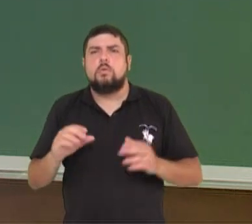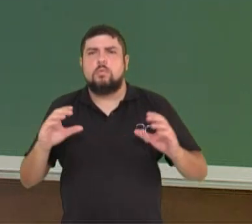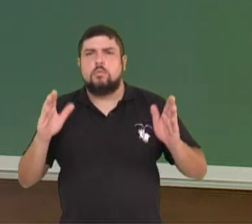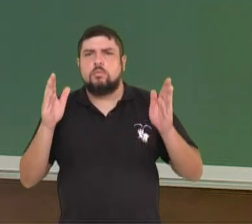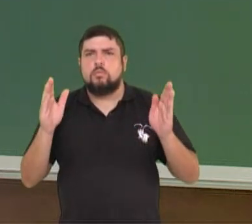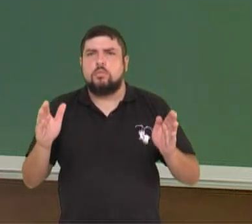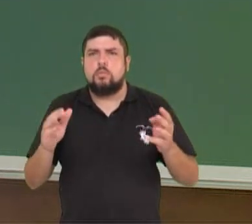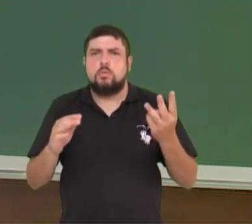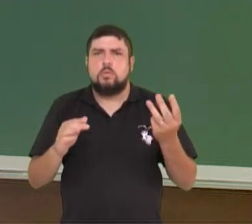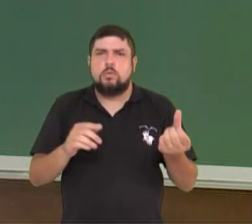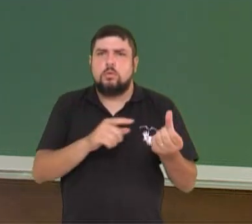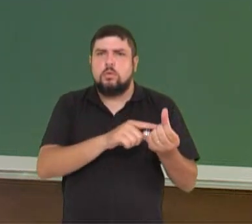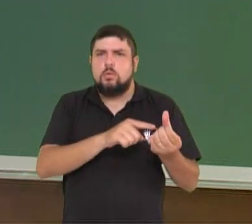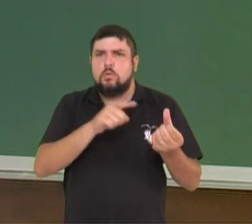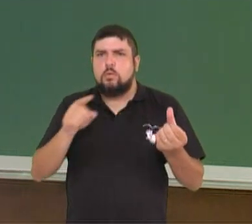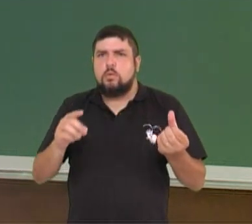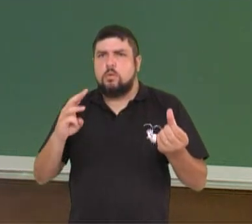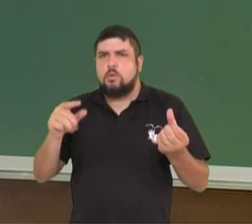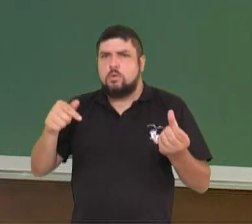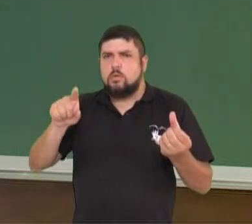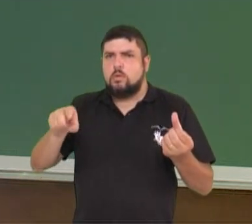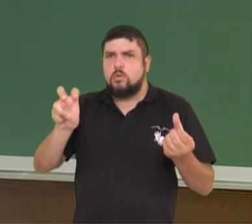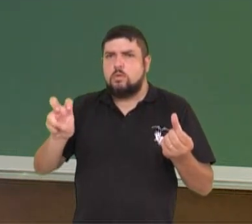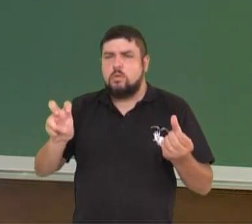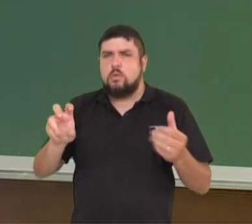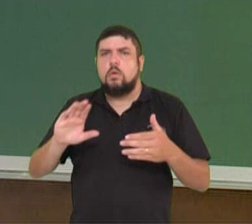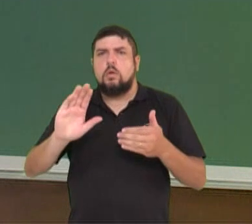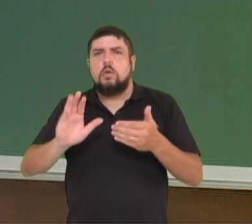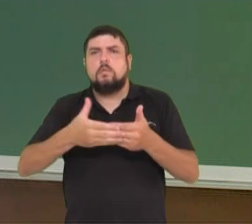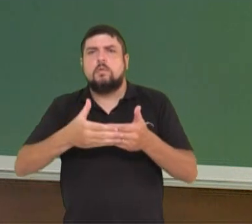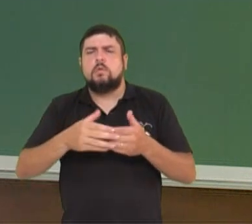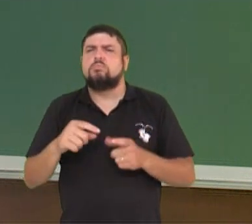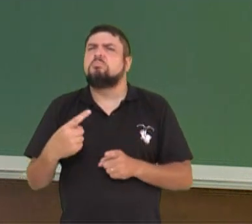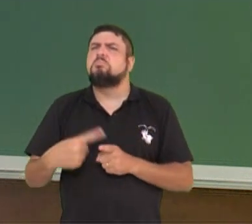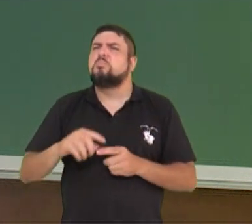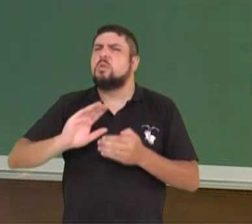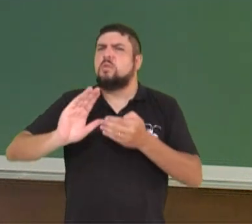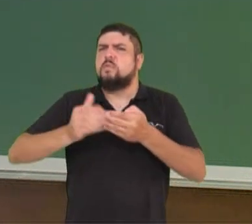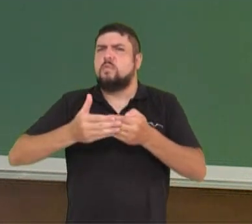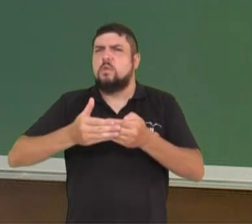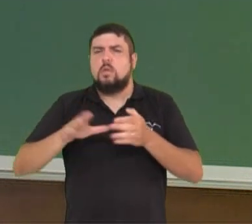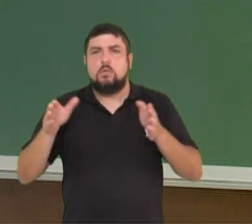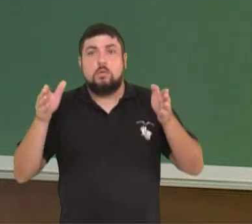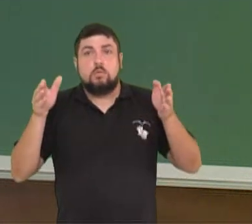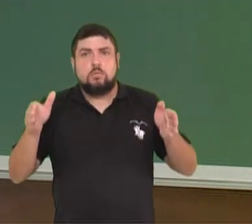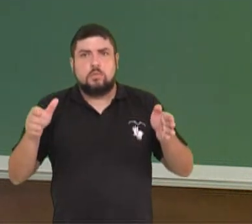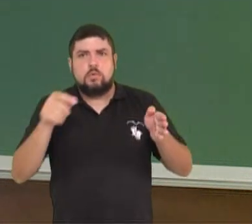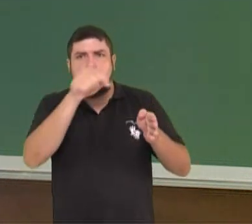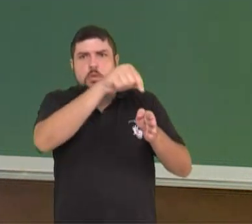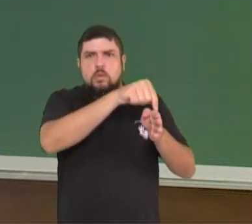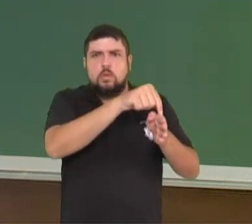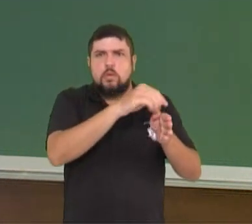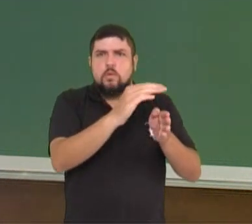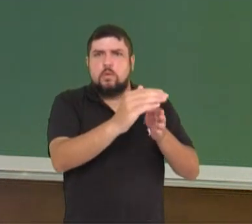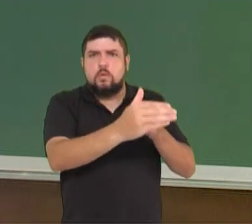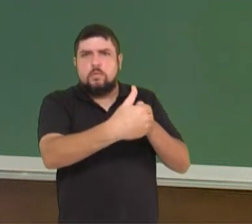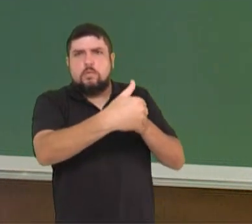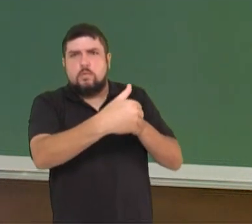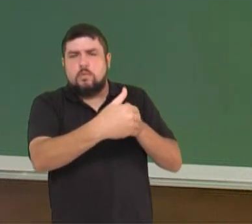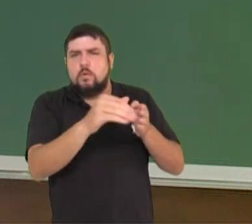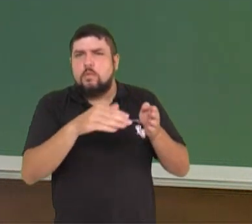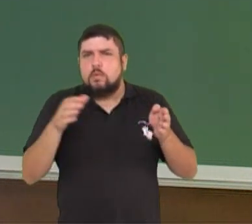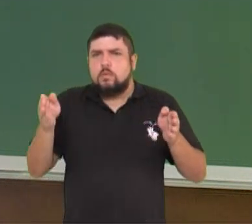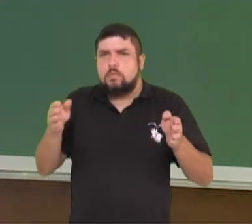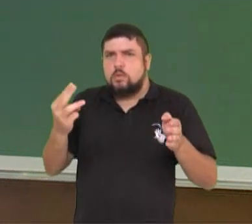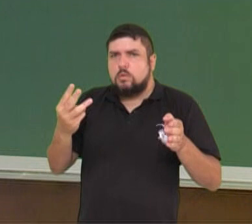36 a 37,5. O que é um intervalo fechado? Quer dizer que os extremos do intervalo também estão incluídos ali. O 36 está